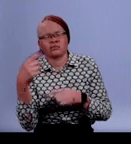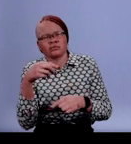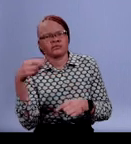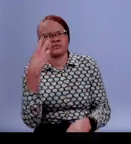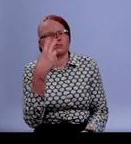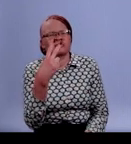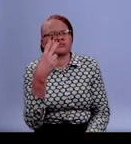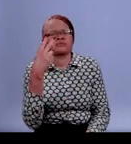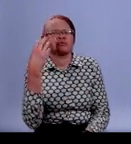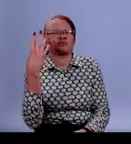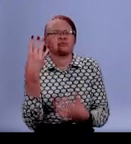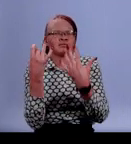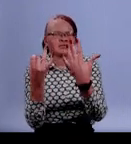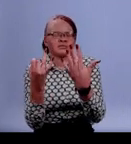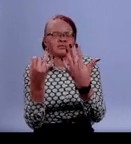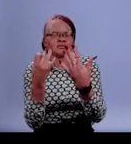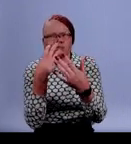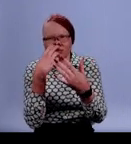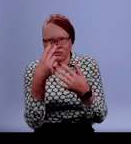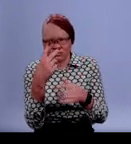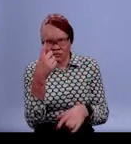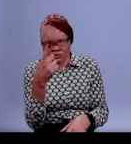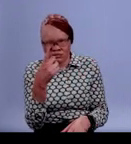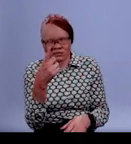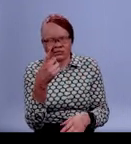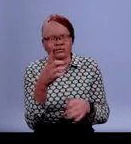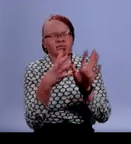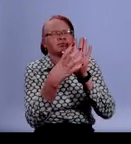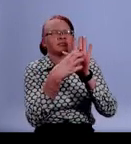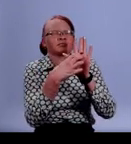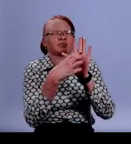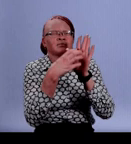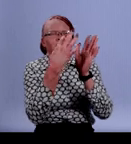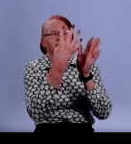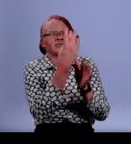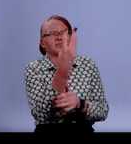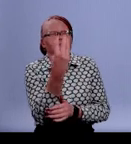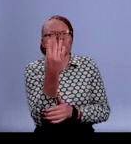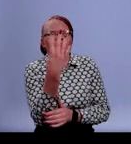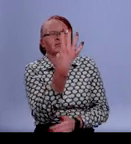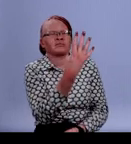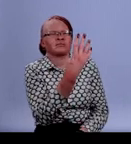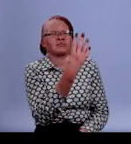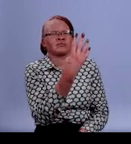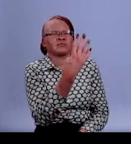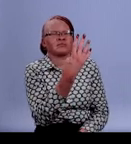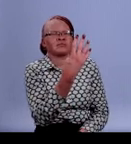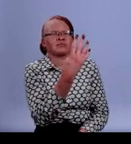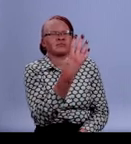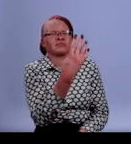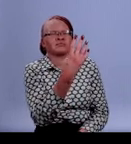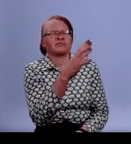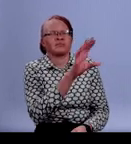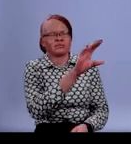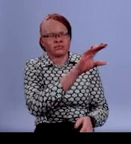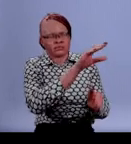27 vamos observar nesse cubo Se nós formos ver a contar é que vamos encontrar quatro